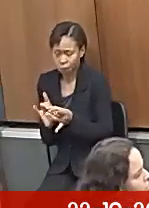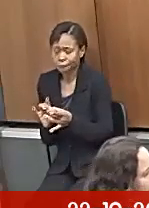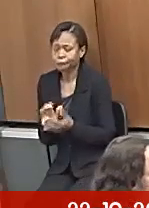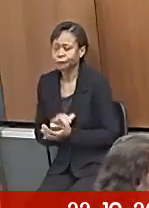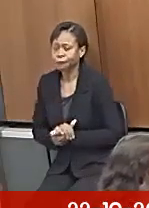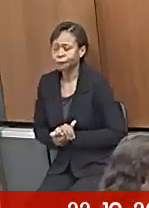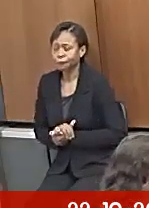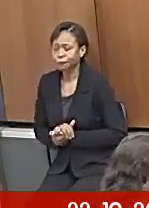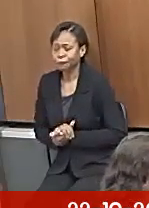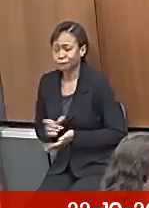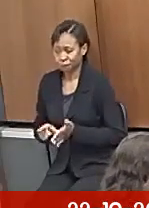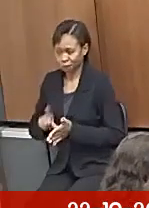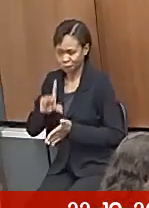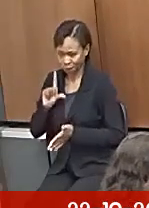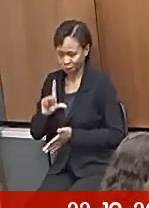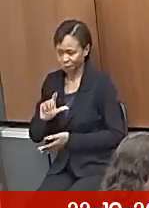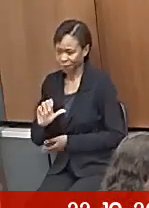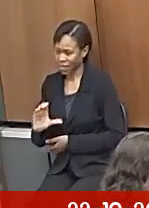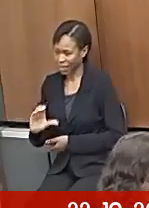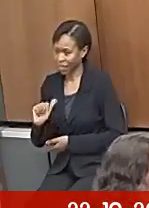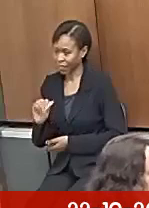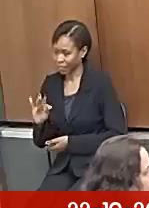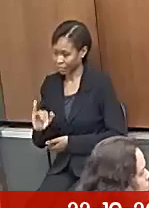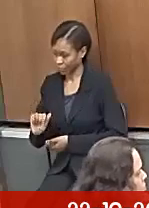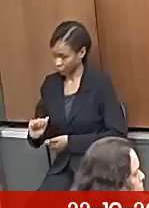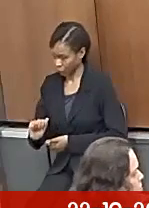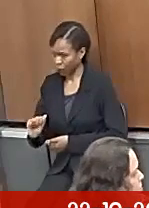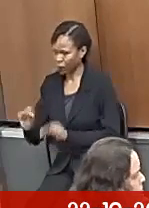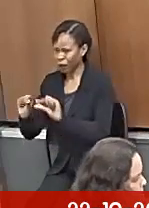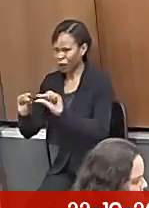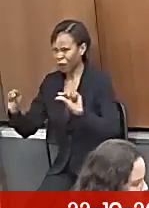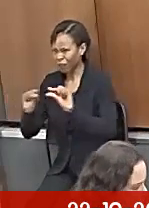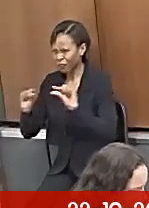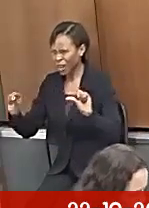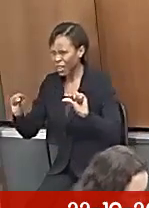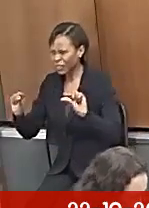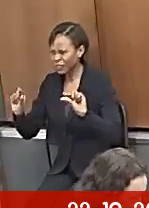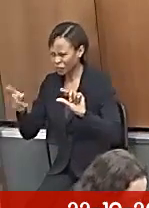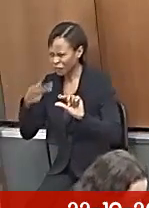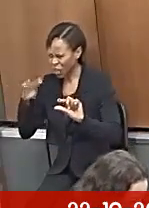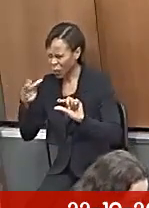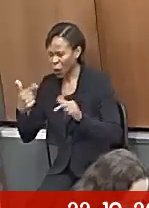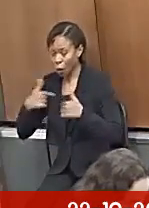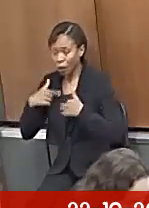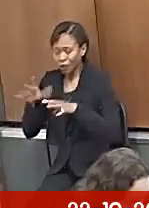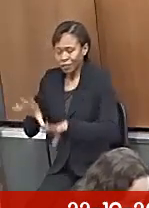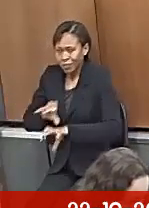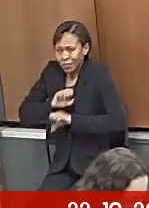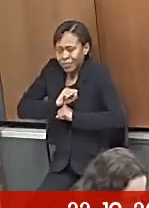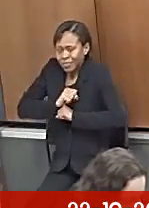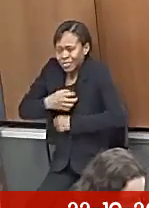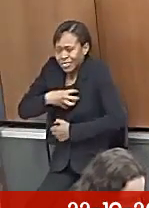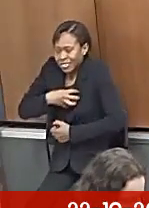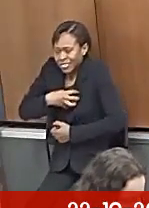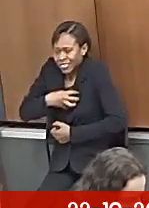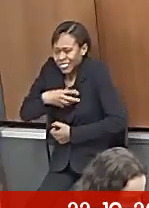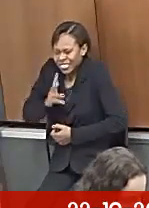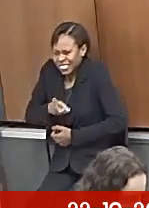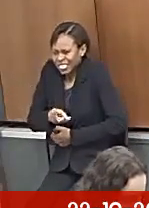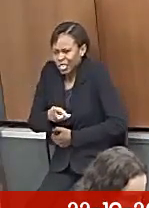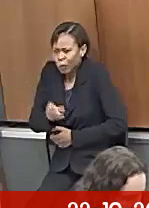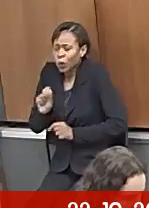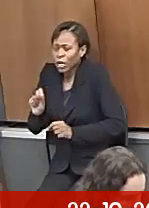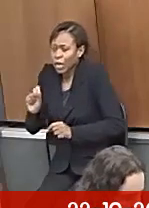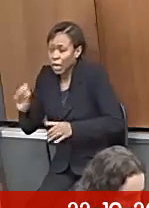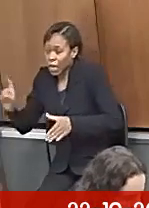uma vez, falou uma frase que ficou no meu coração e acho que vai ficar para sempre. Inserir é diferente